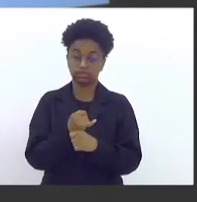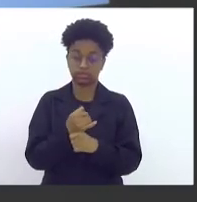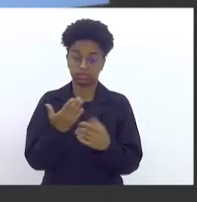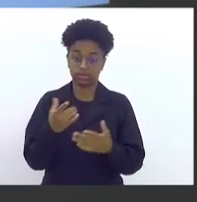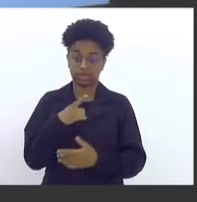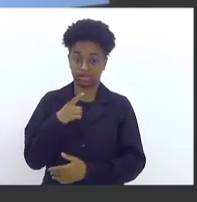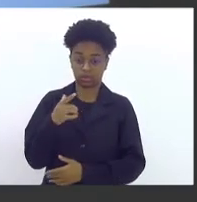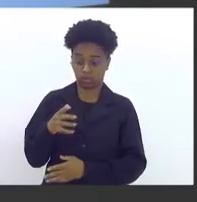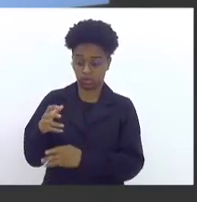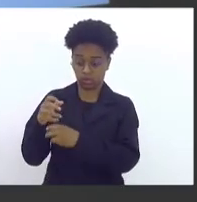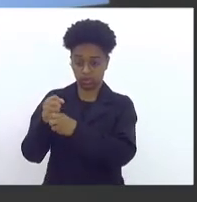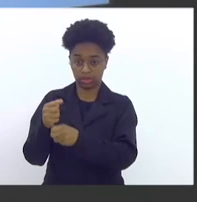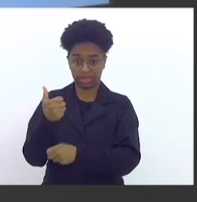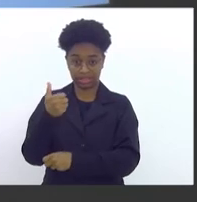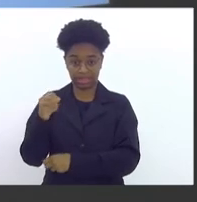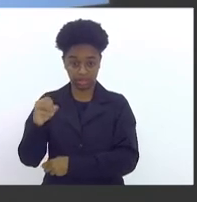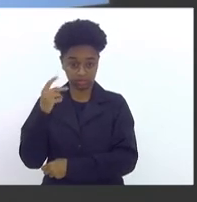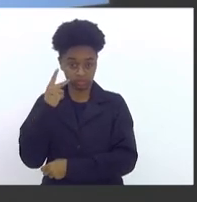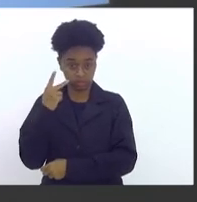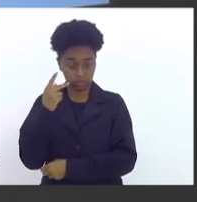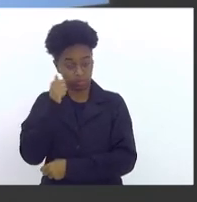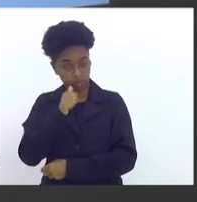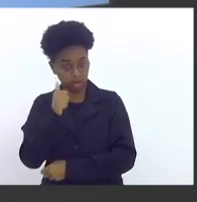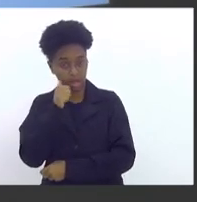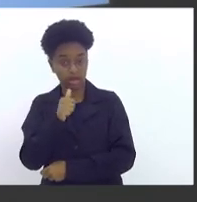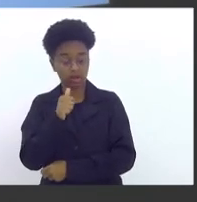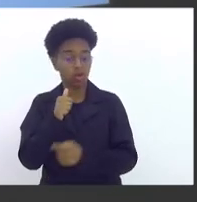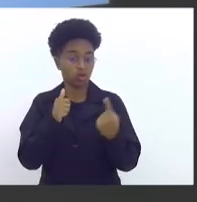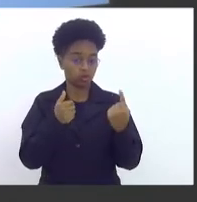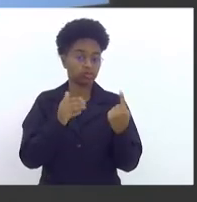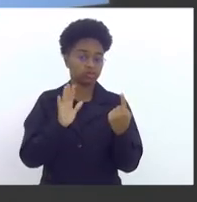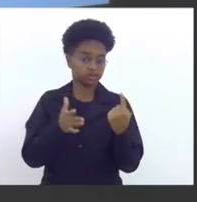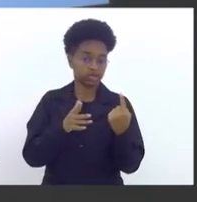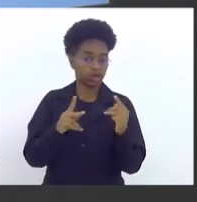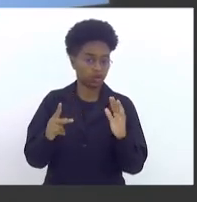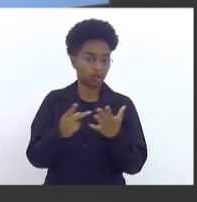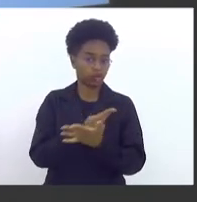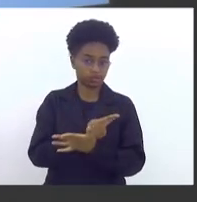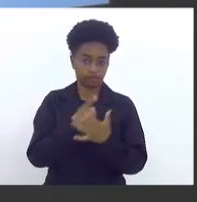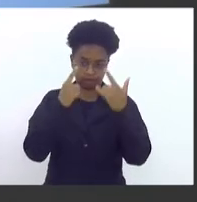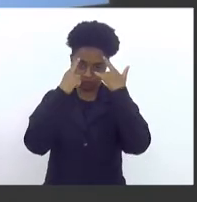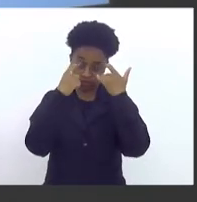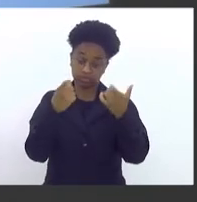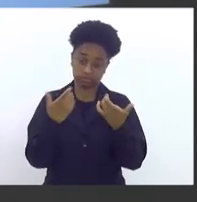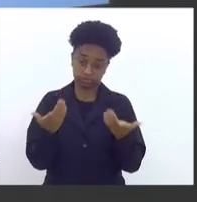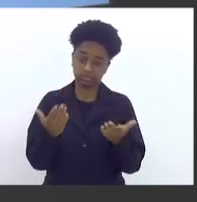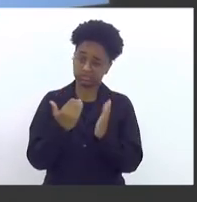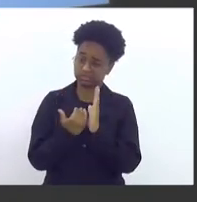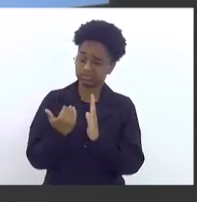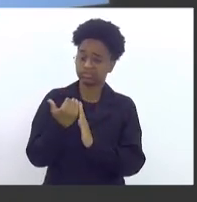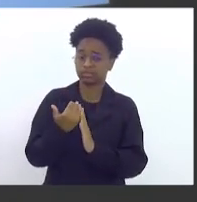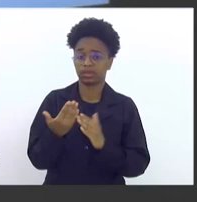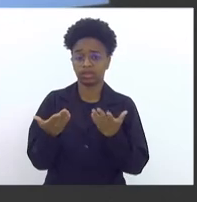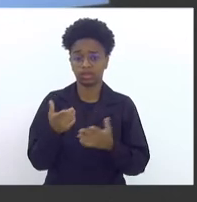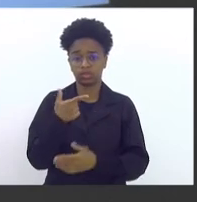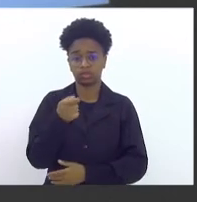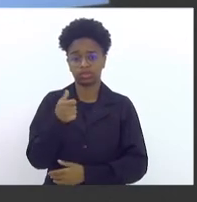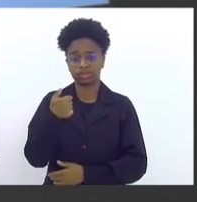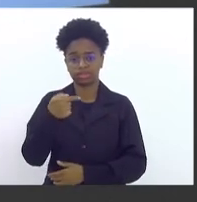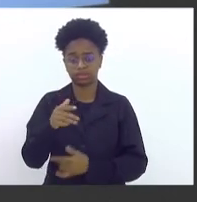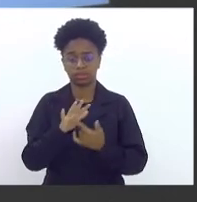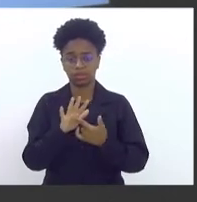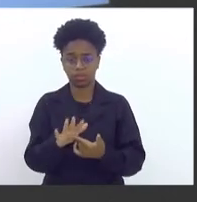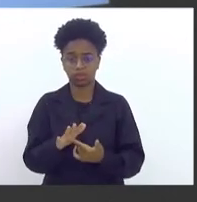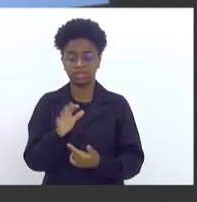10 mulheres muita coisa essa internet como eu me Adiantei em 2017 já detectou